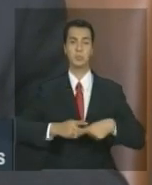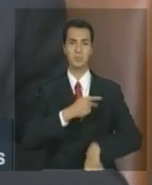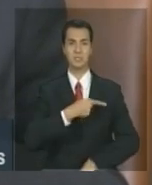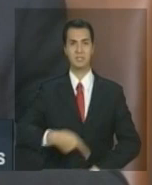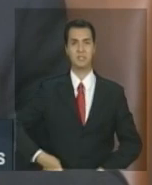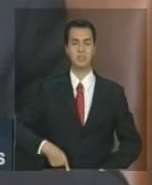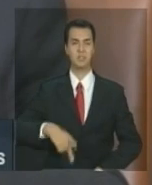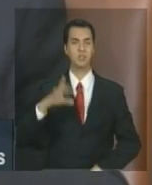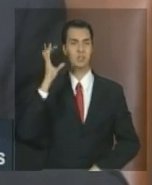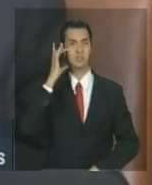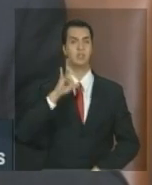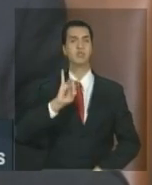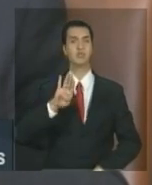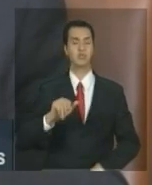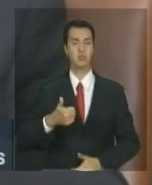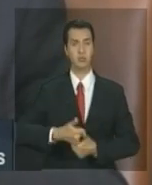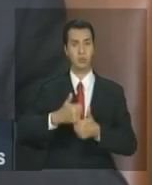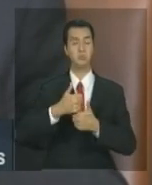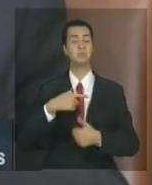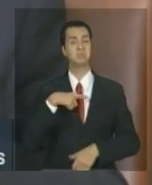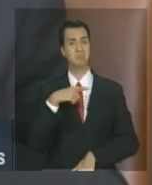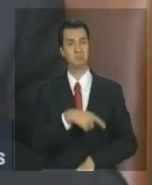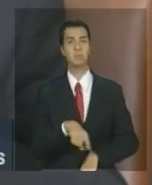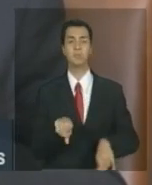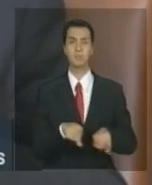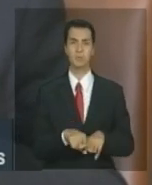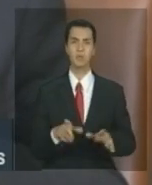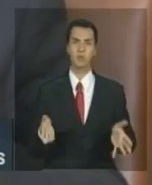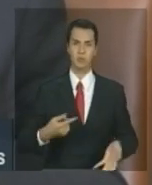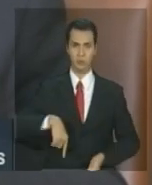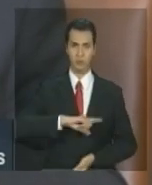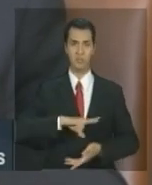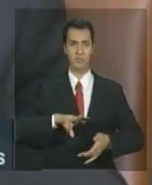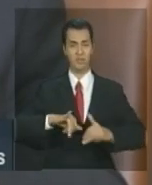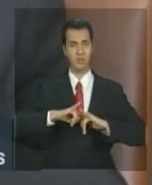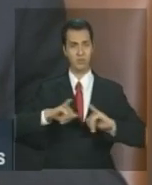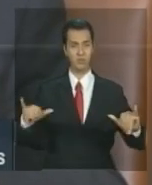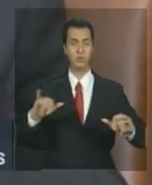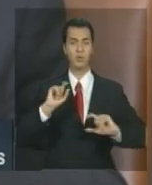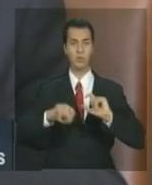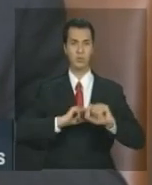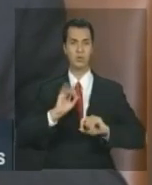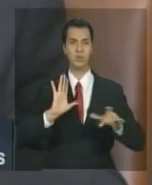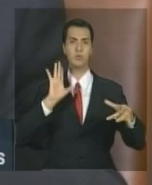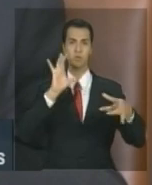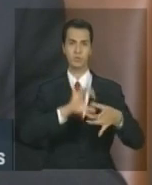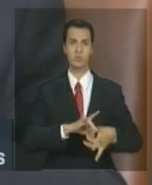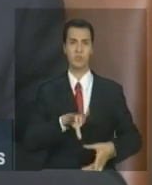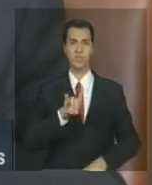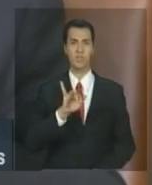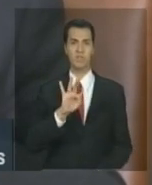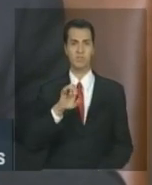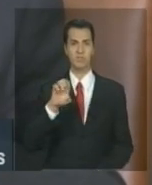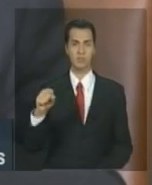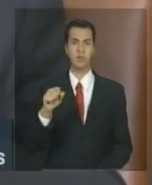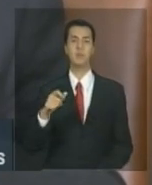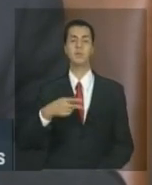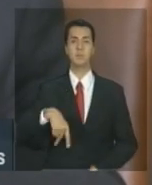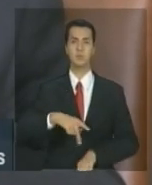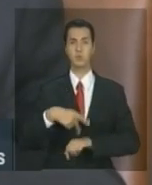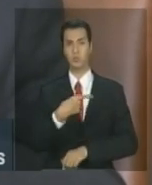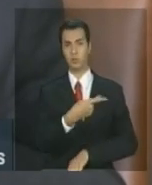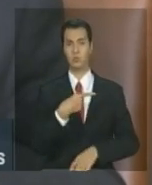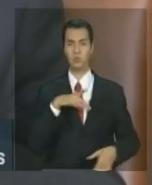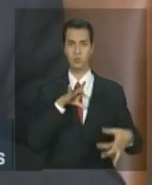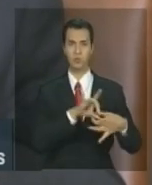presidente Rousseff. Vamos anunciar a cooperação em matéria de defesa jamais havida entre os dois países.